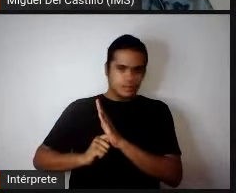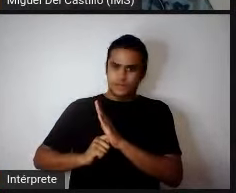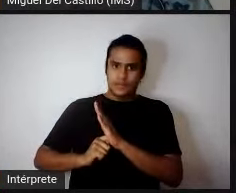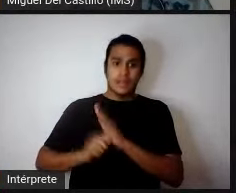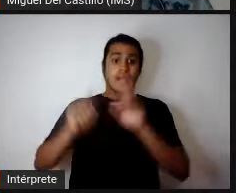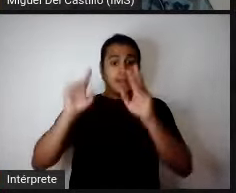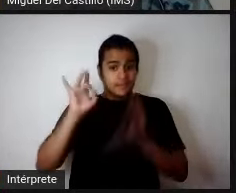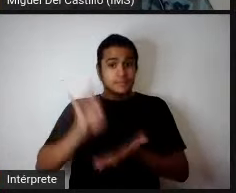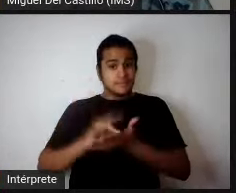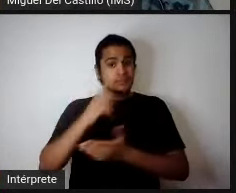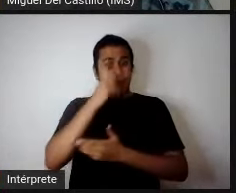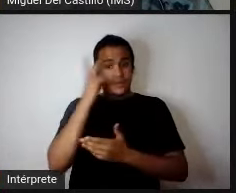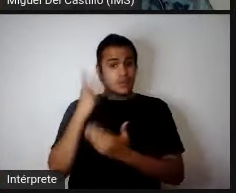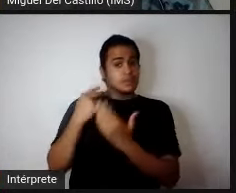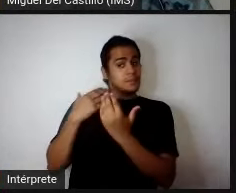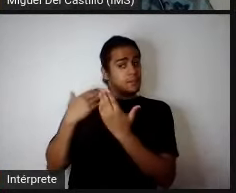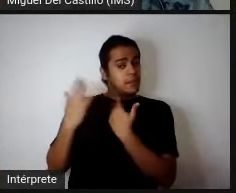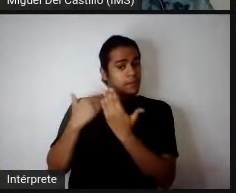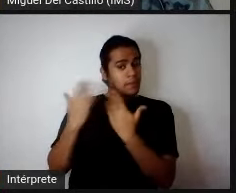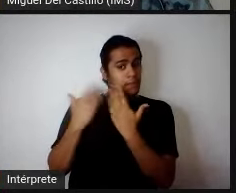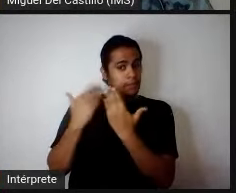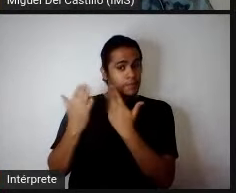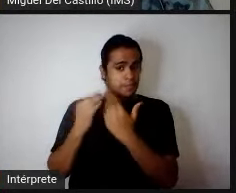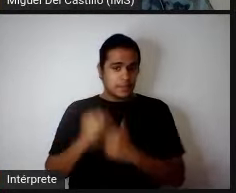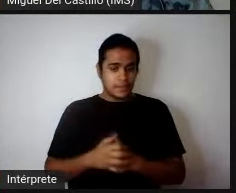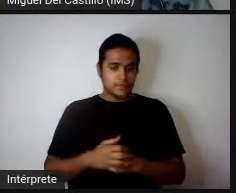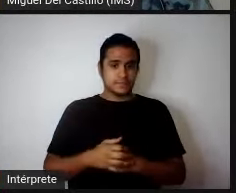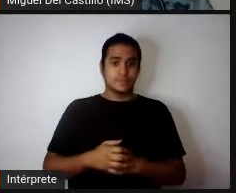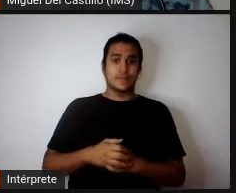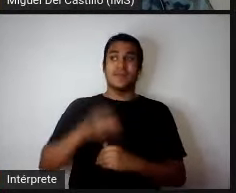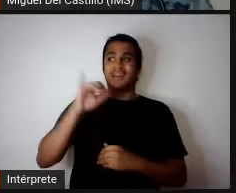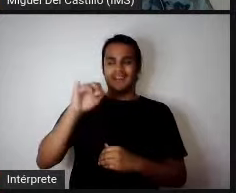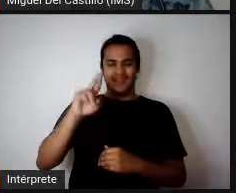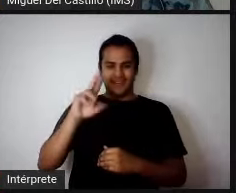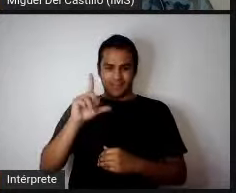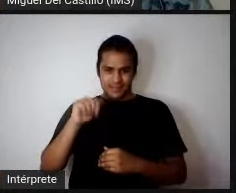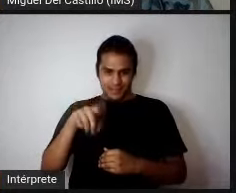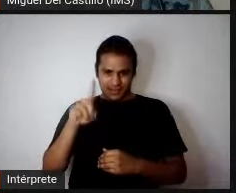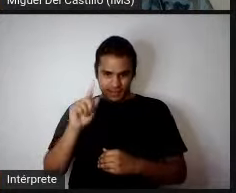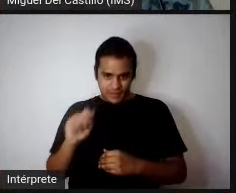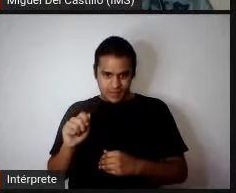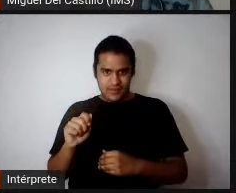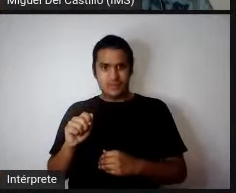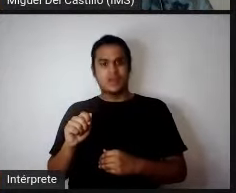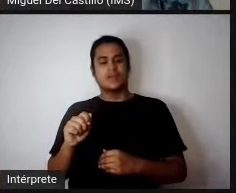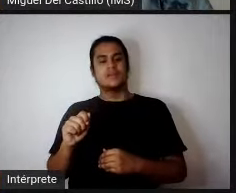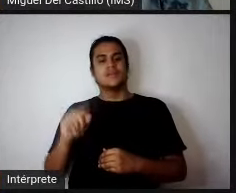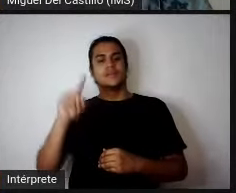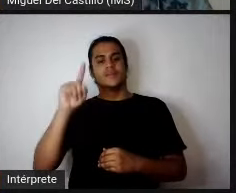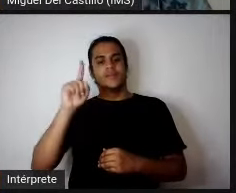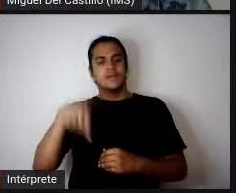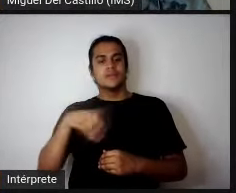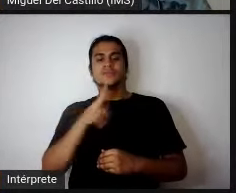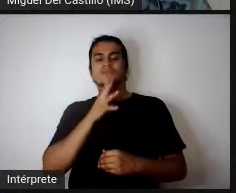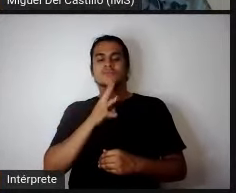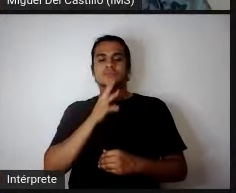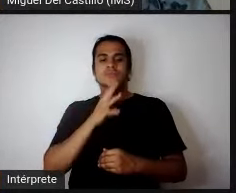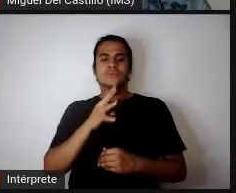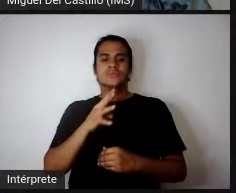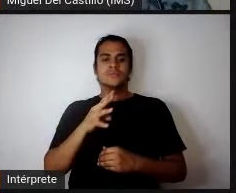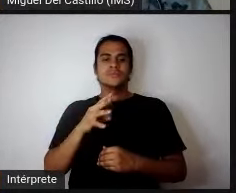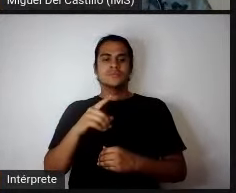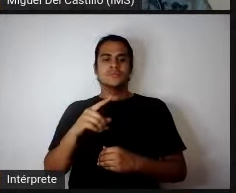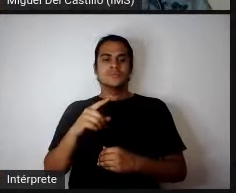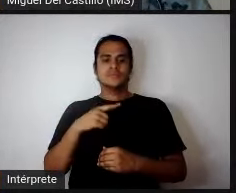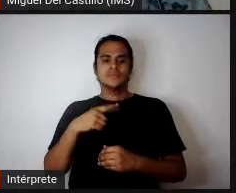das pessoas. A Irlanda é conhecida não só de pessoas modernas que